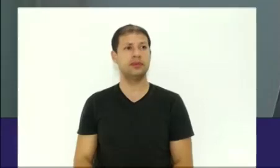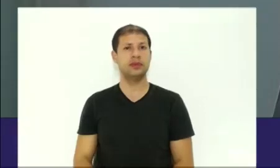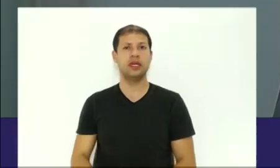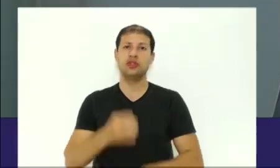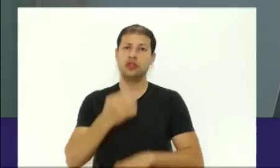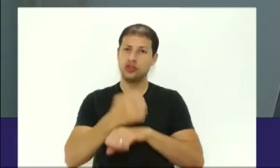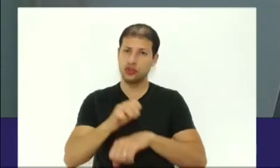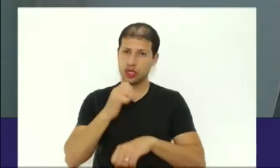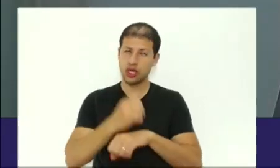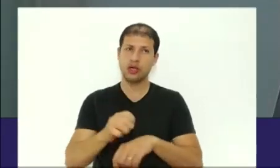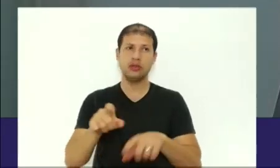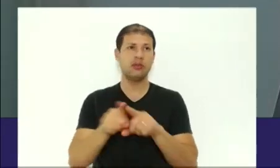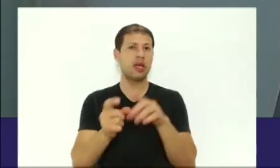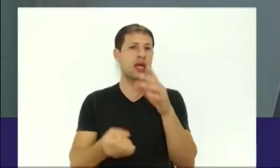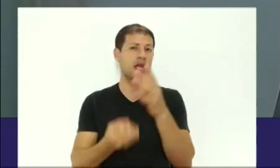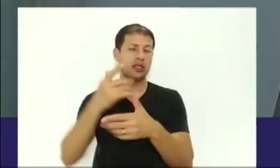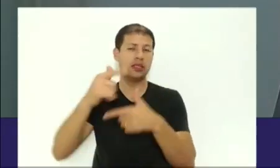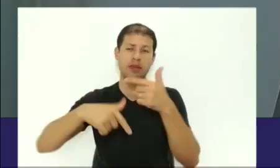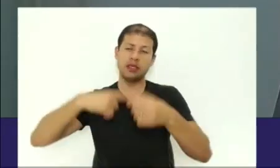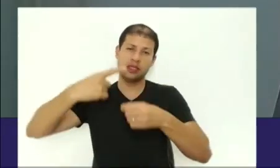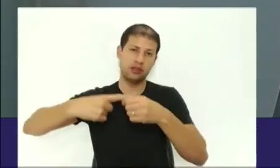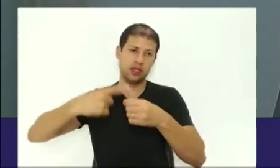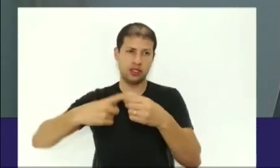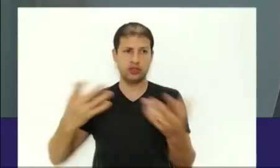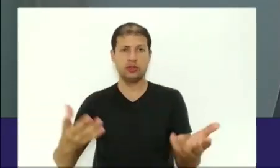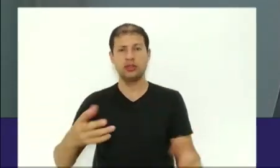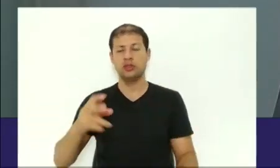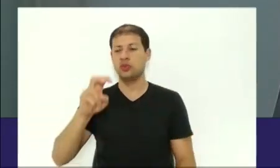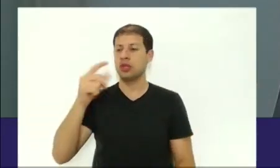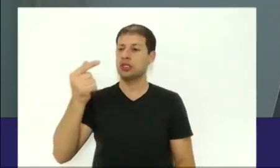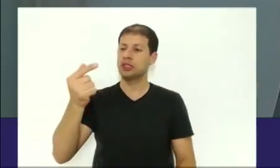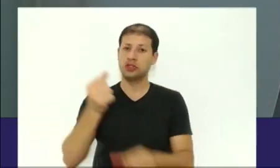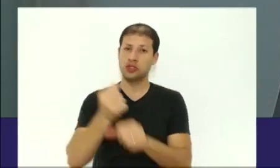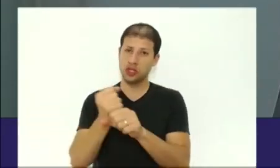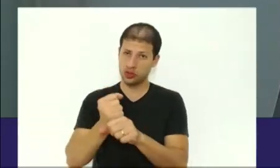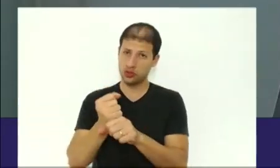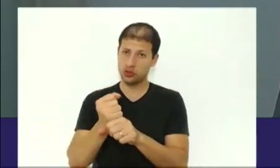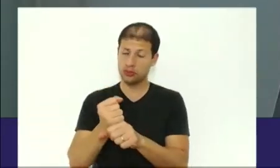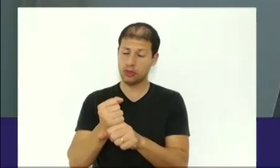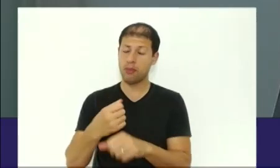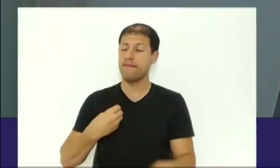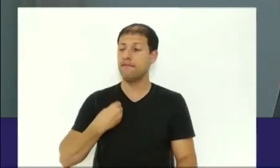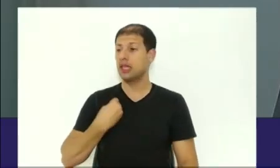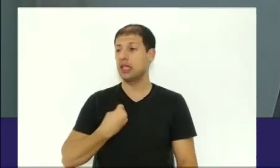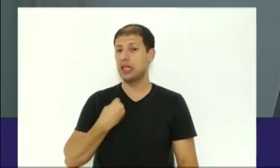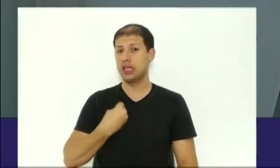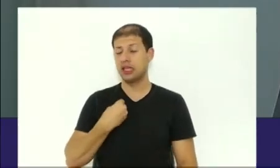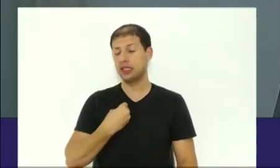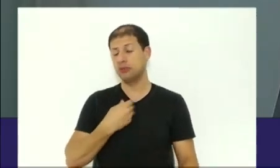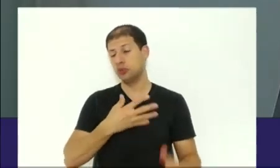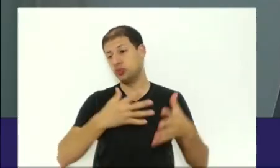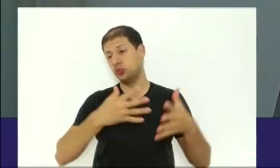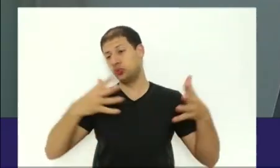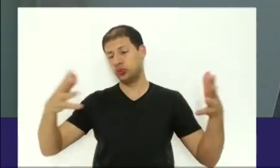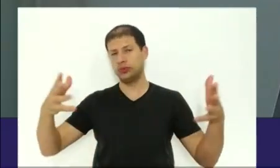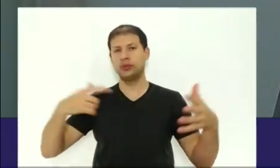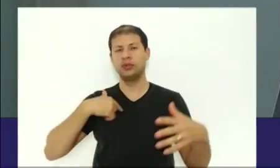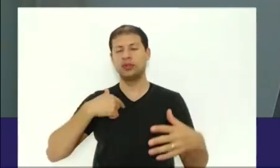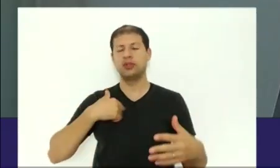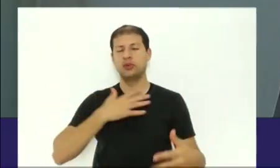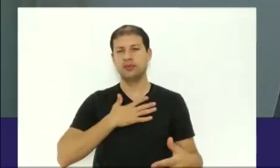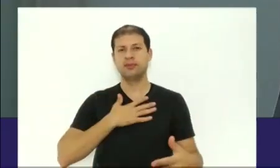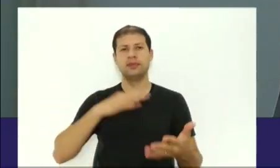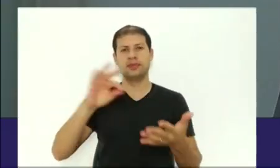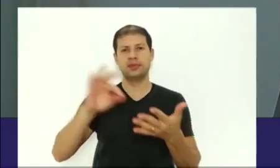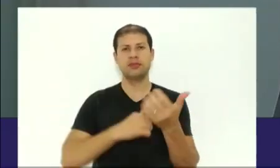e gerando emprego no nosso município. Então, 57 anos é uma vida intensa. Eu gostaria de assinar e apoio.